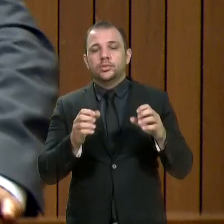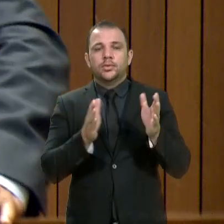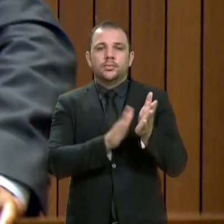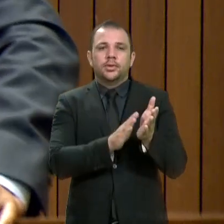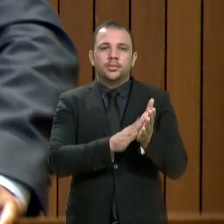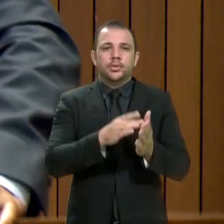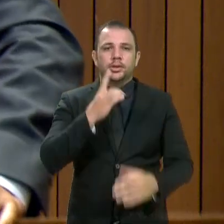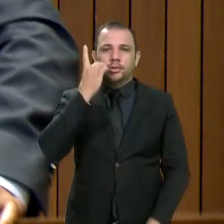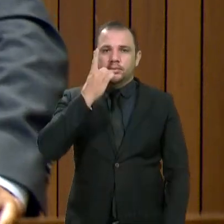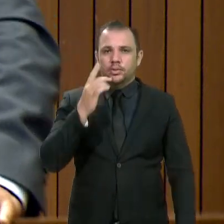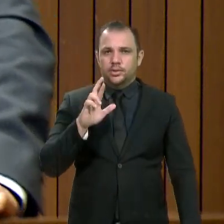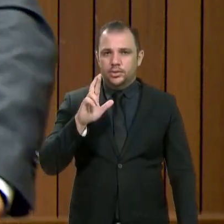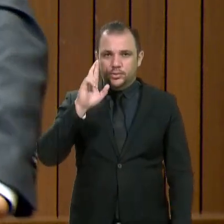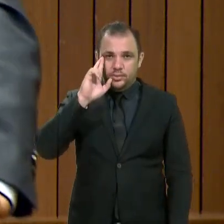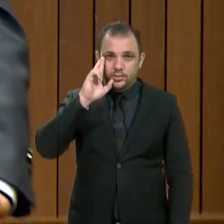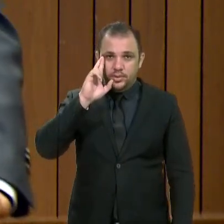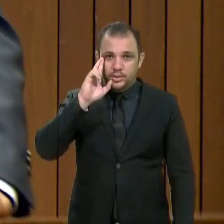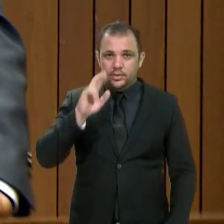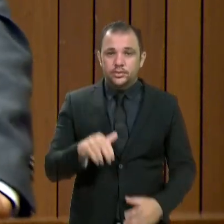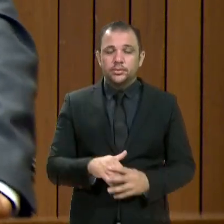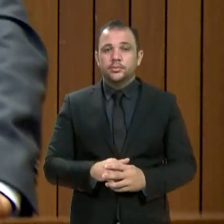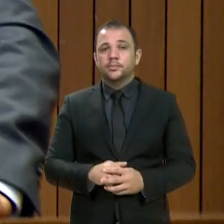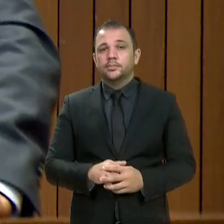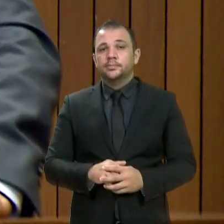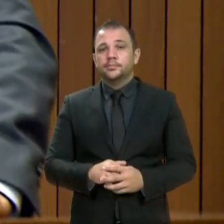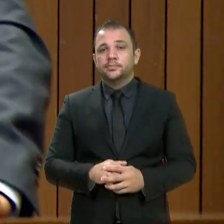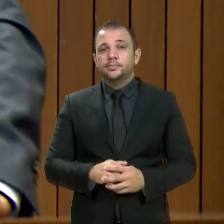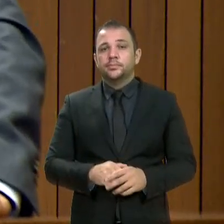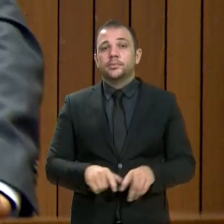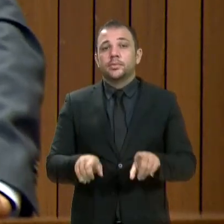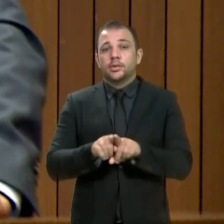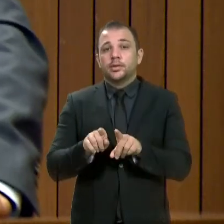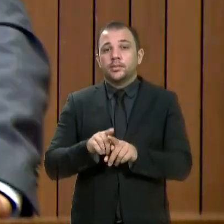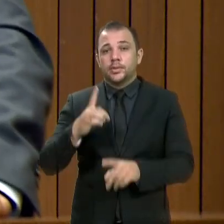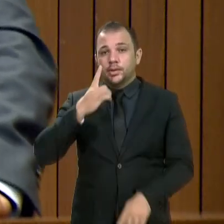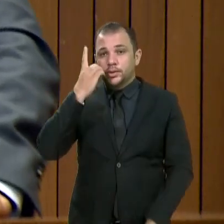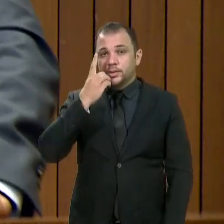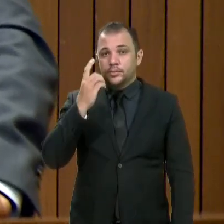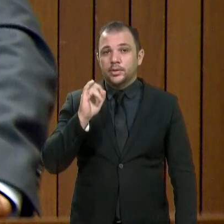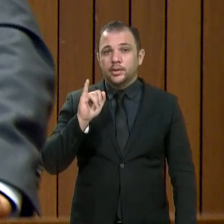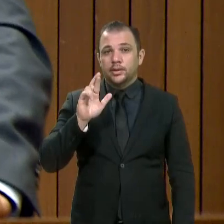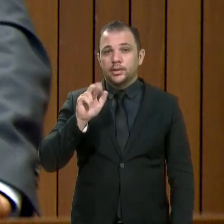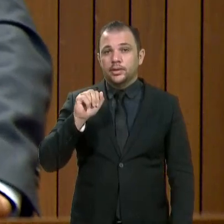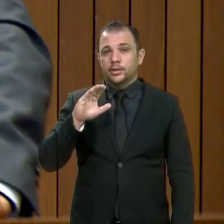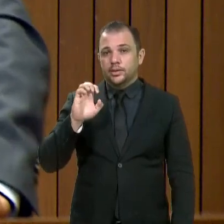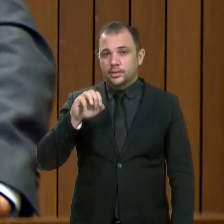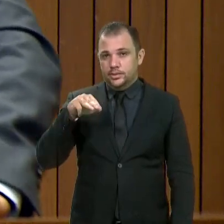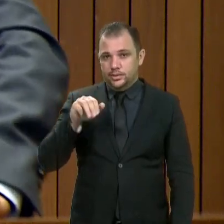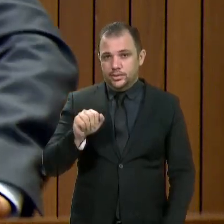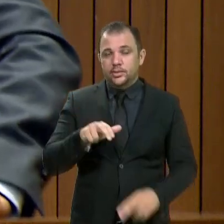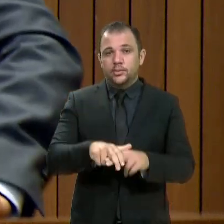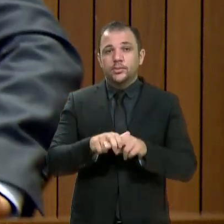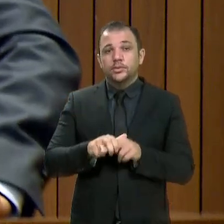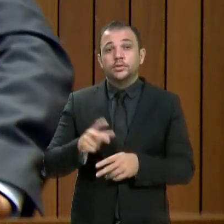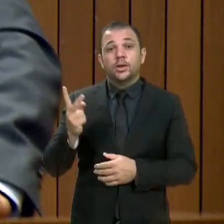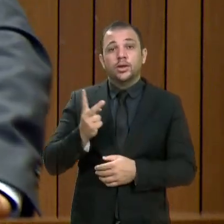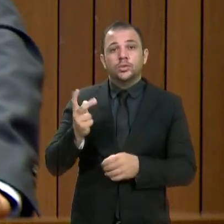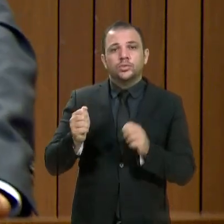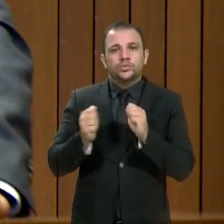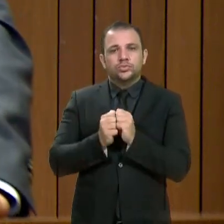se o deputado Roberto está aqui ainda, com a deputada Iracema, em nome, por ter conduzido ontem